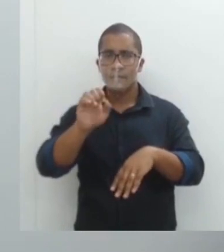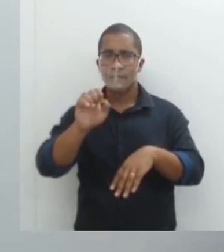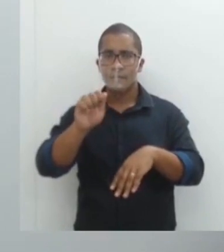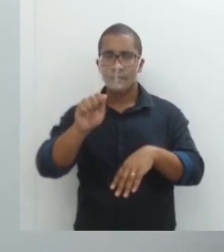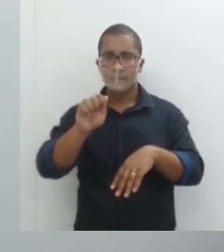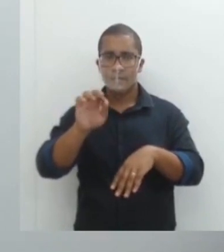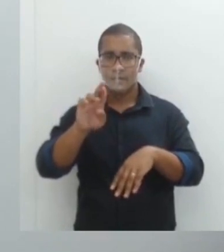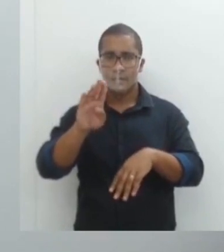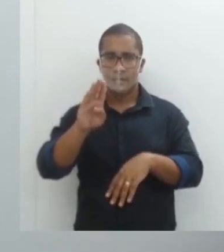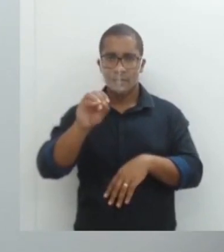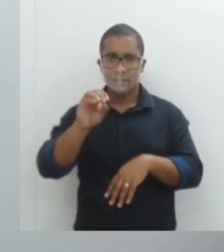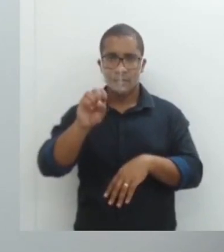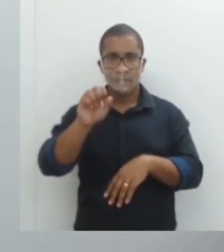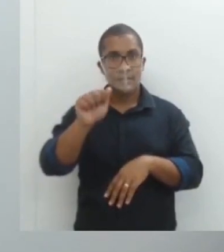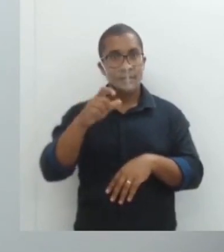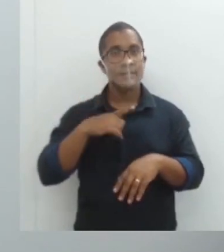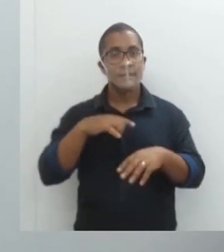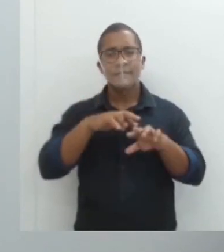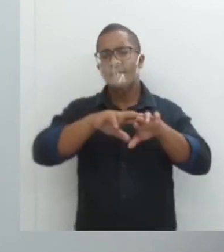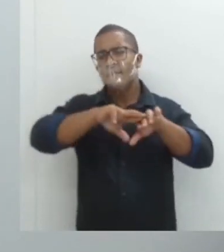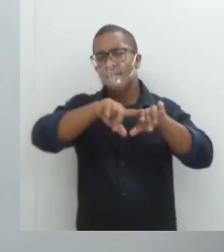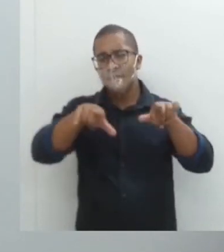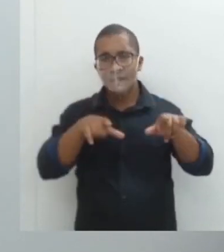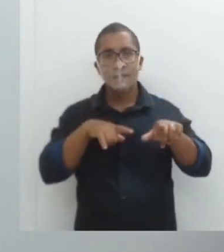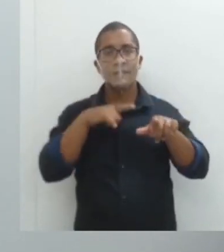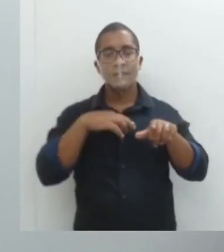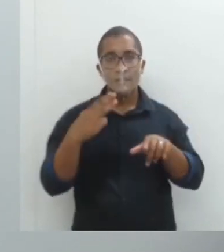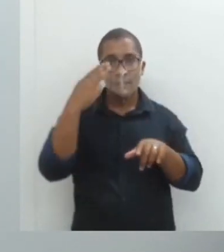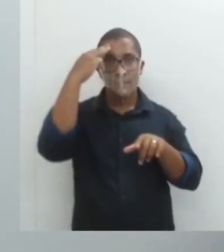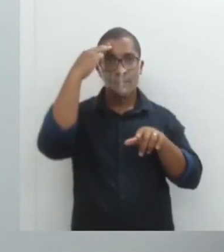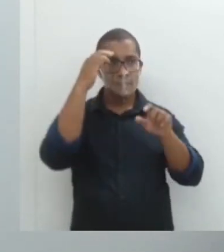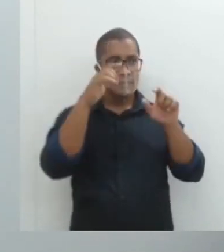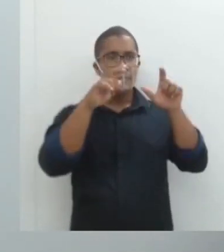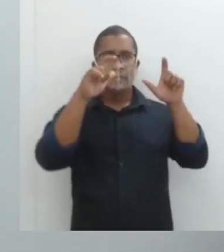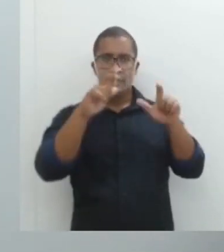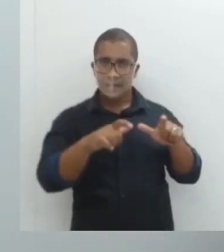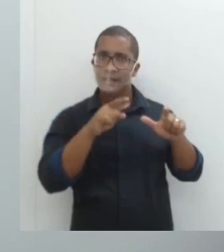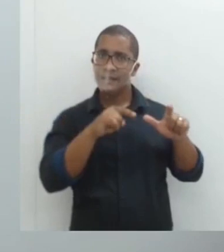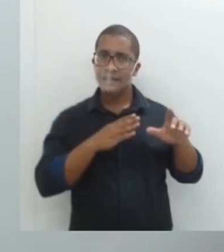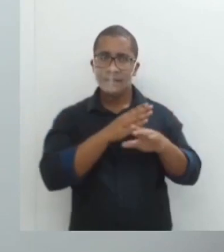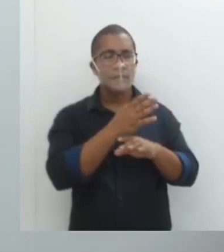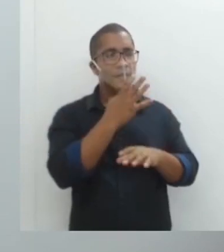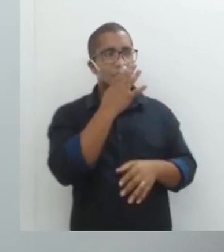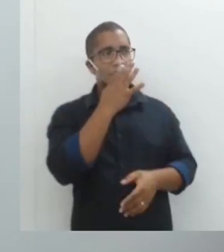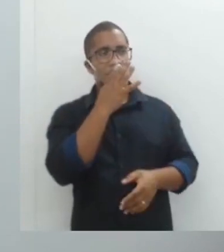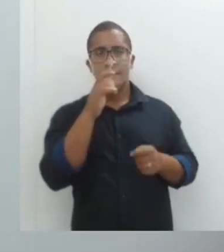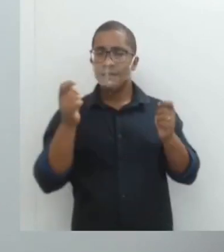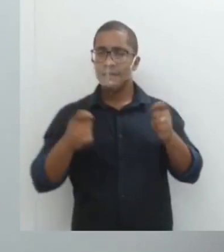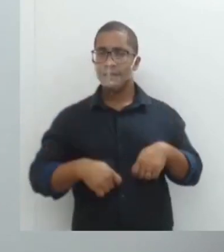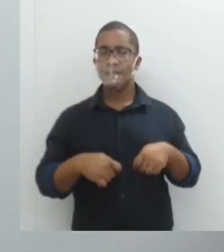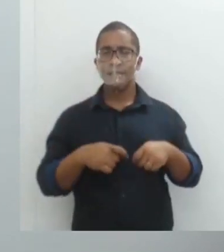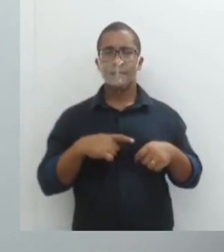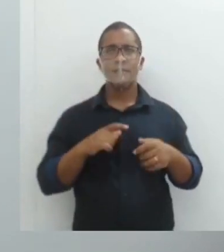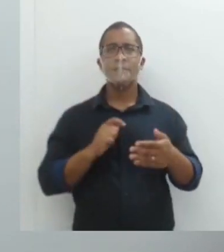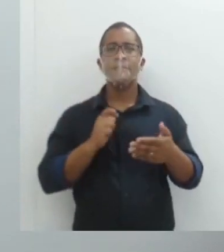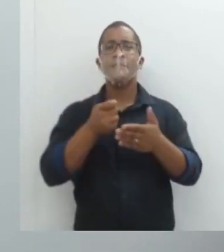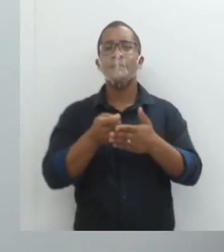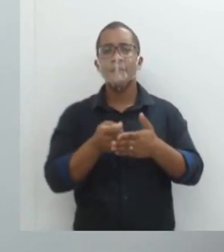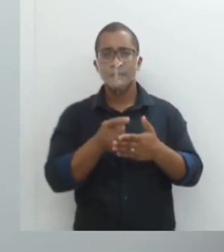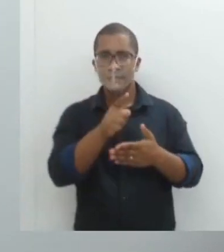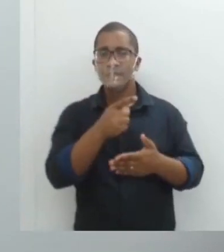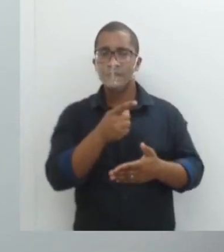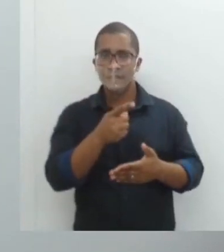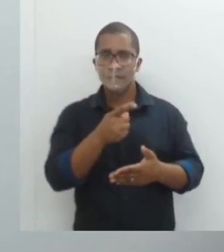vários artefatos dessas tribos. Está lá no museu, tem um acervo maravilhoso. A entrada para estudante da rede pública